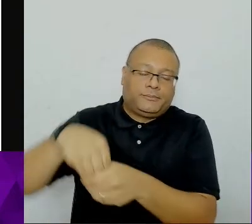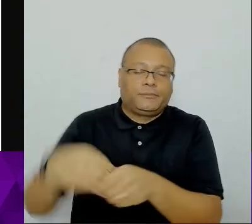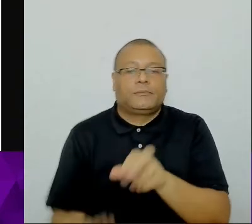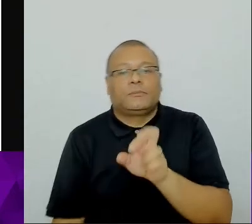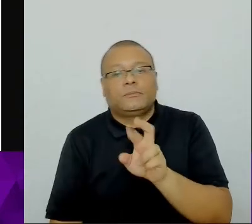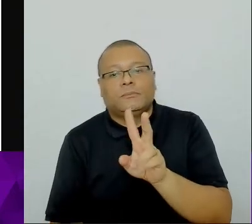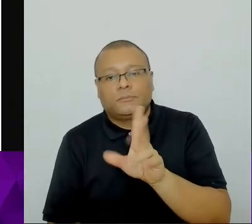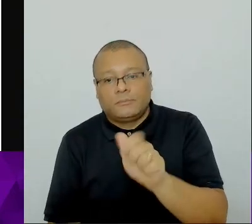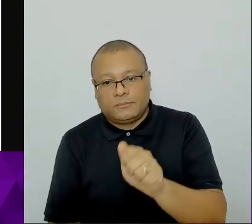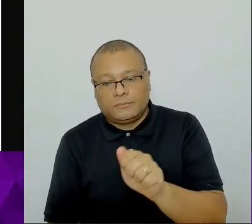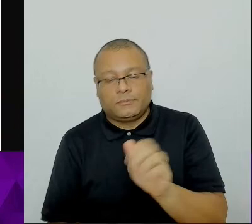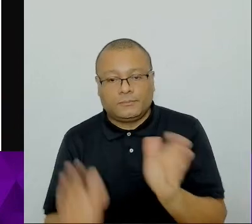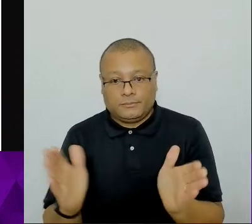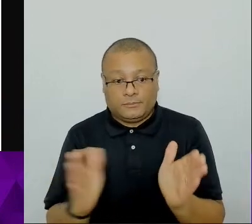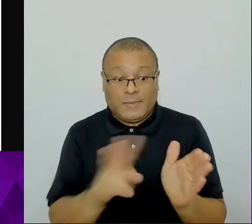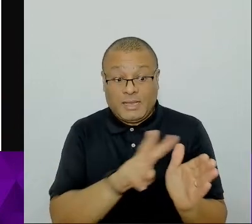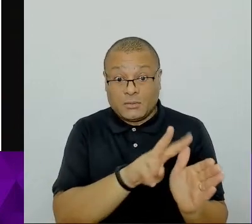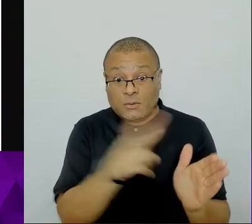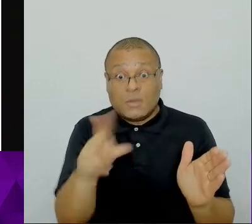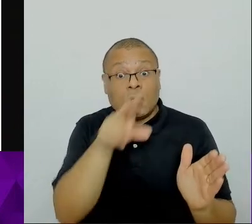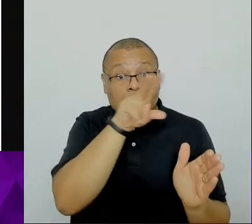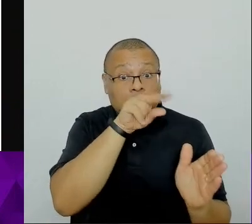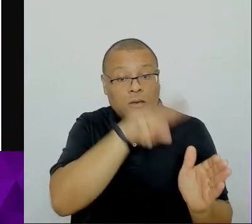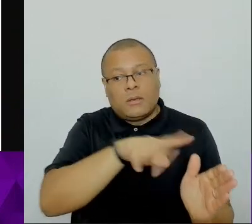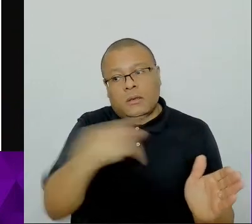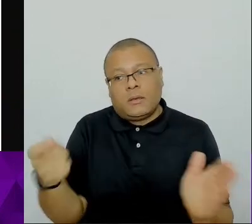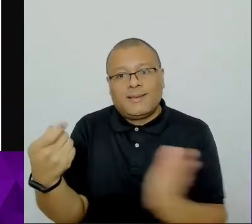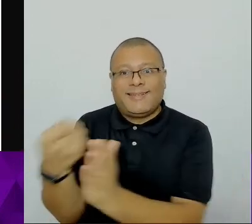A parte de síntese de voz, então,